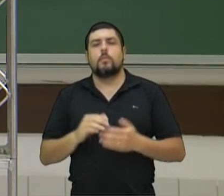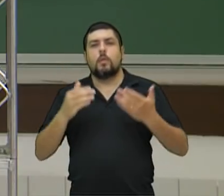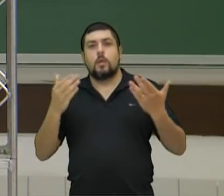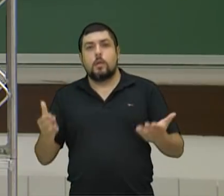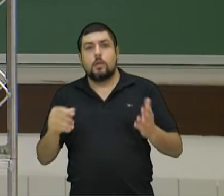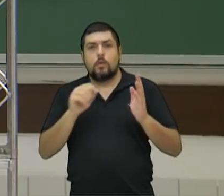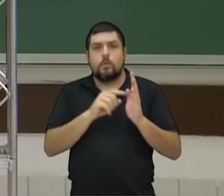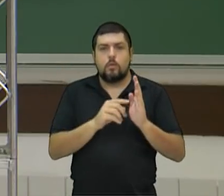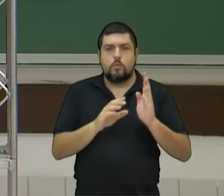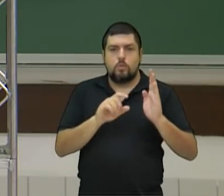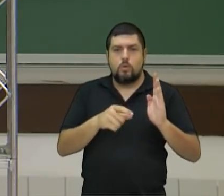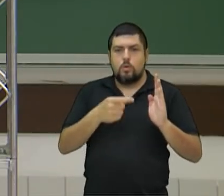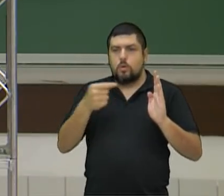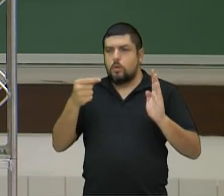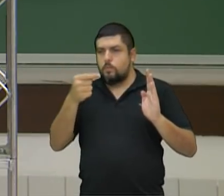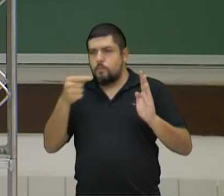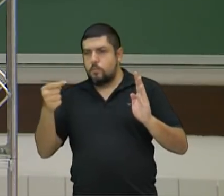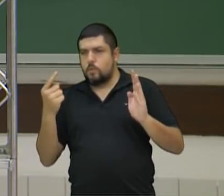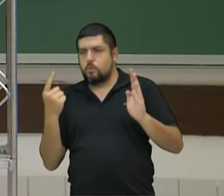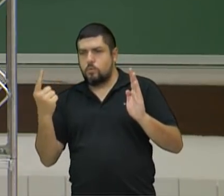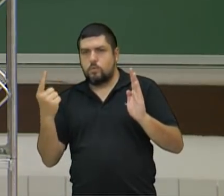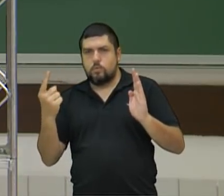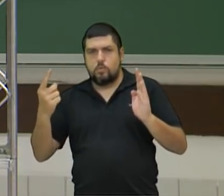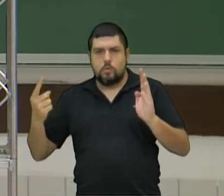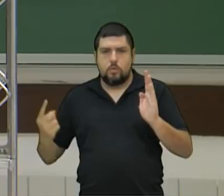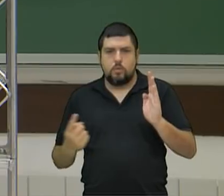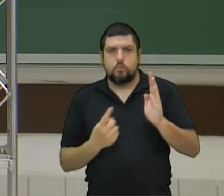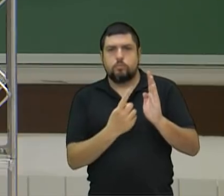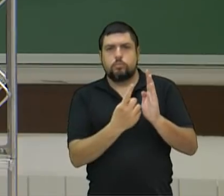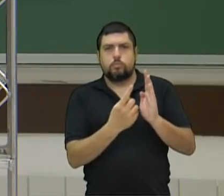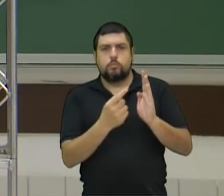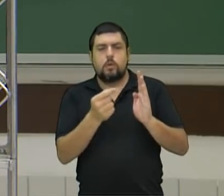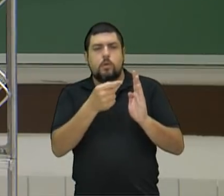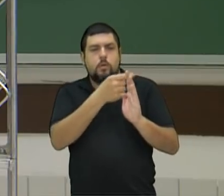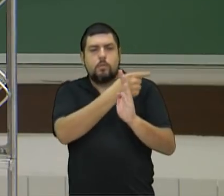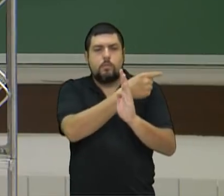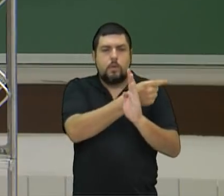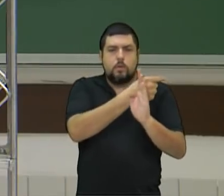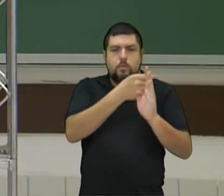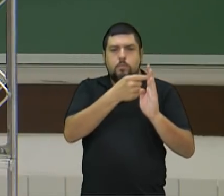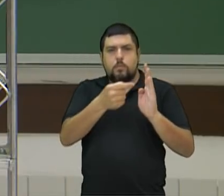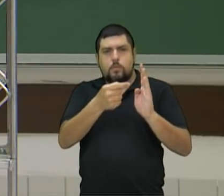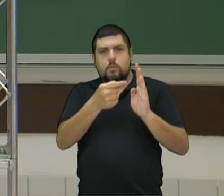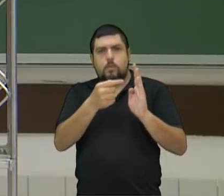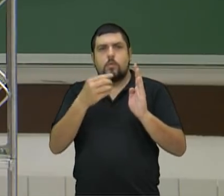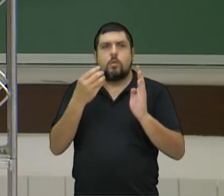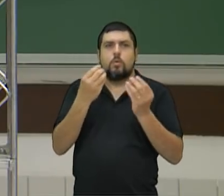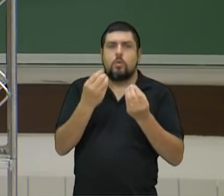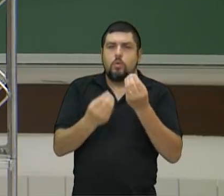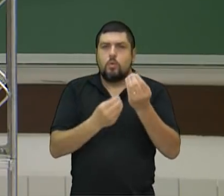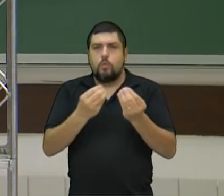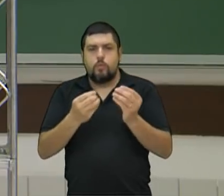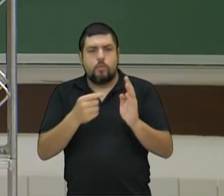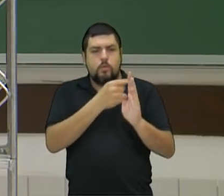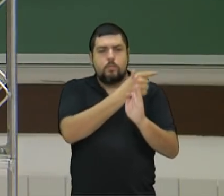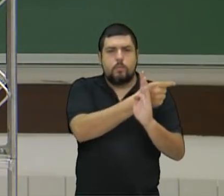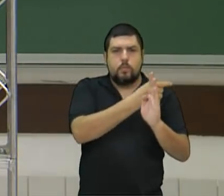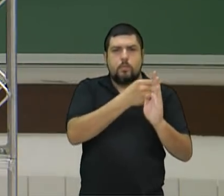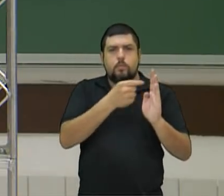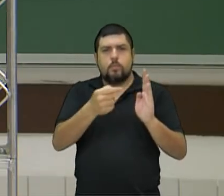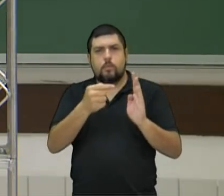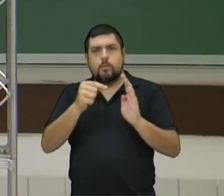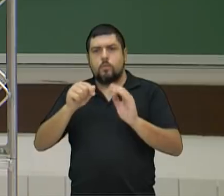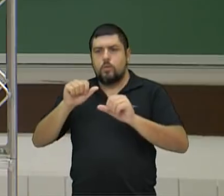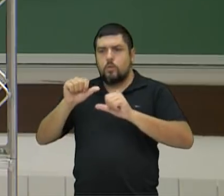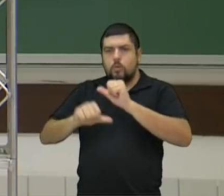ele mesmo se ele for maior ou igual a 0. Ou menos ele se ele for menor que 0.